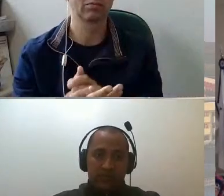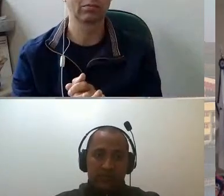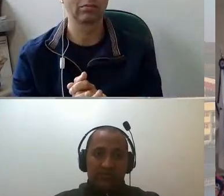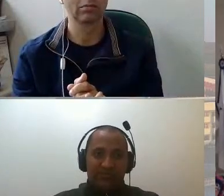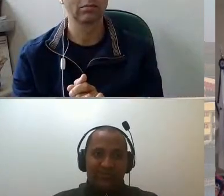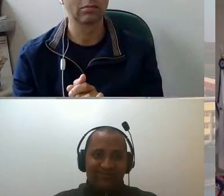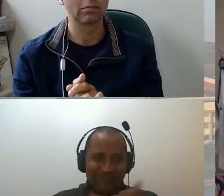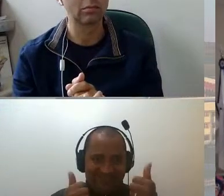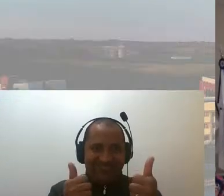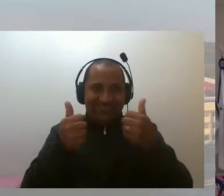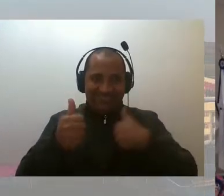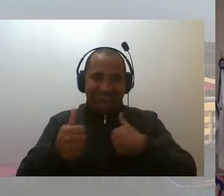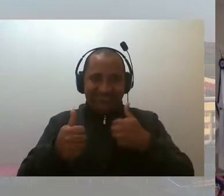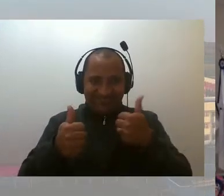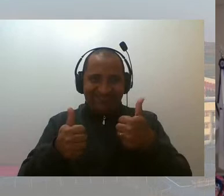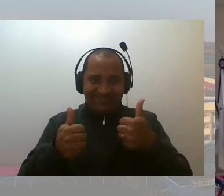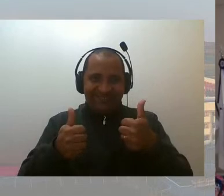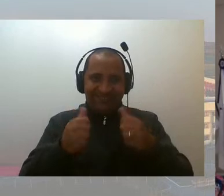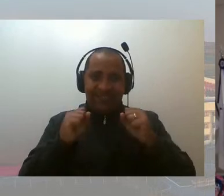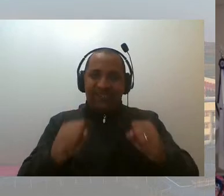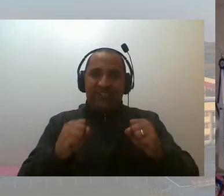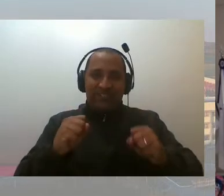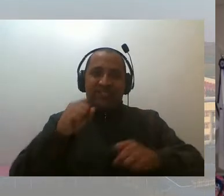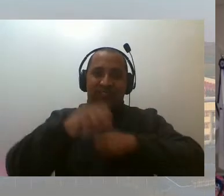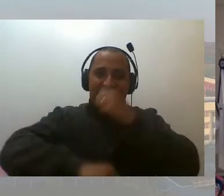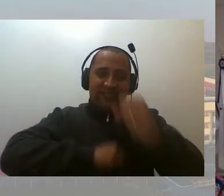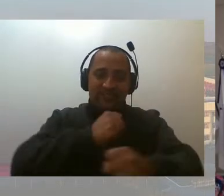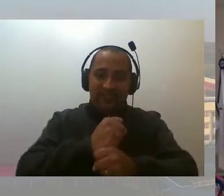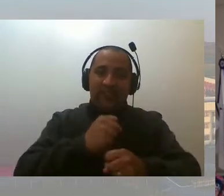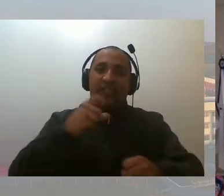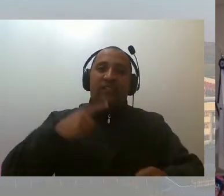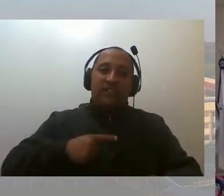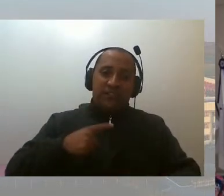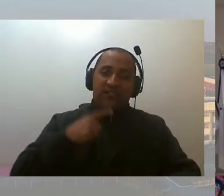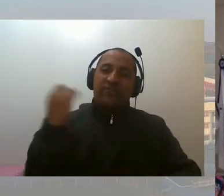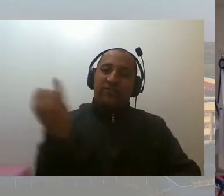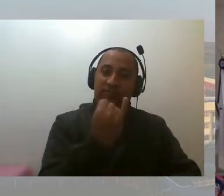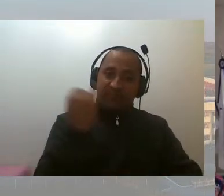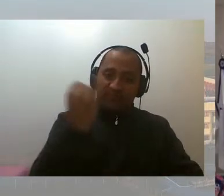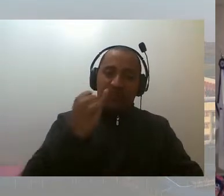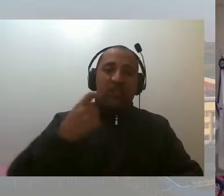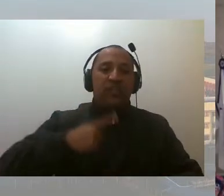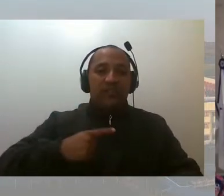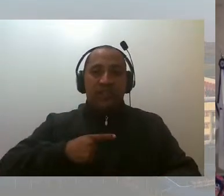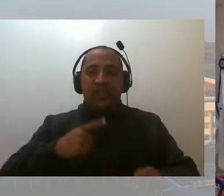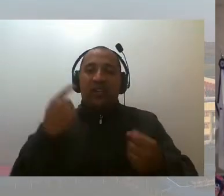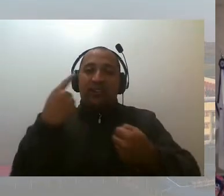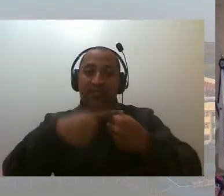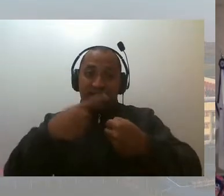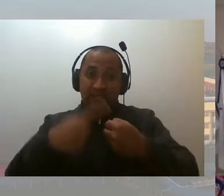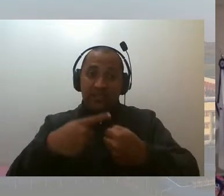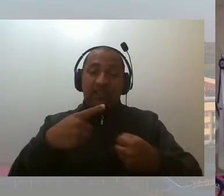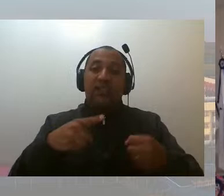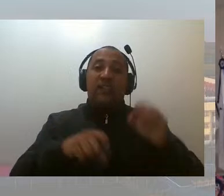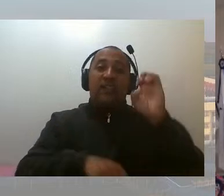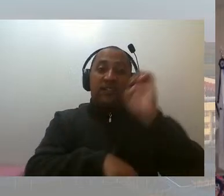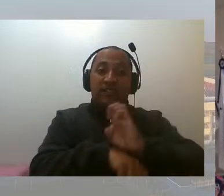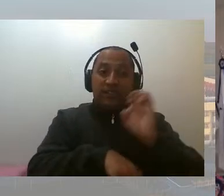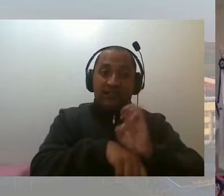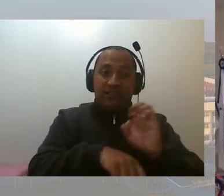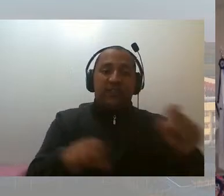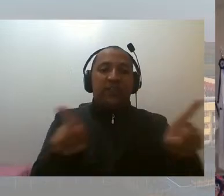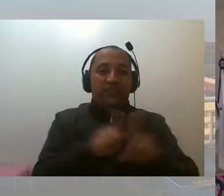o título, né, de grande importância, que está movimentando, né, tanto o município, o estado, né, e os